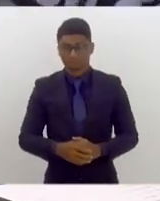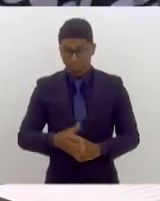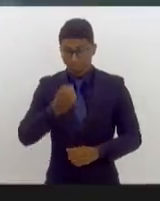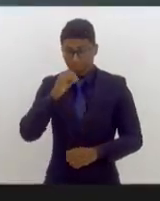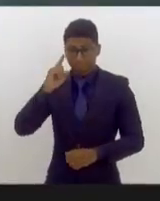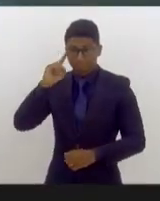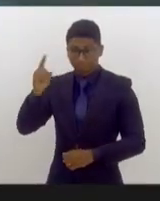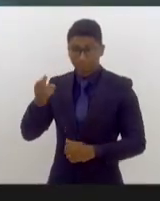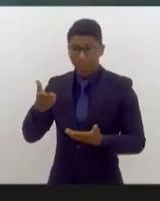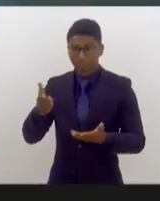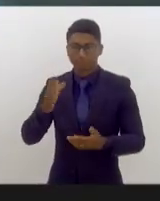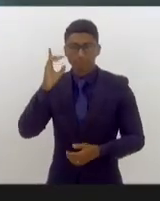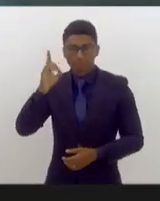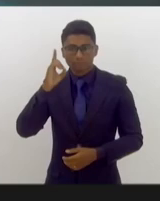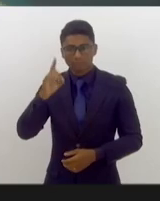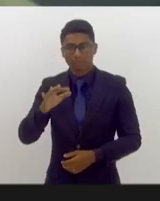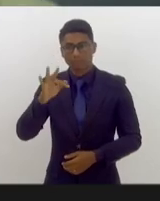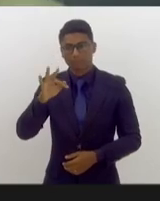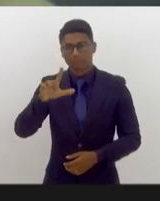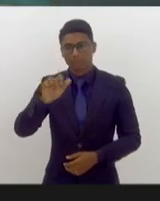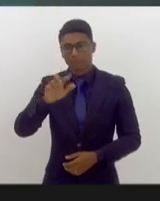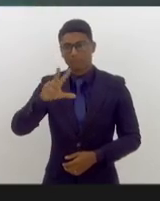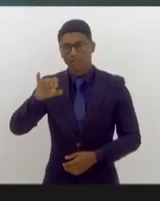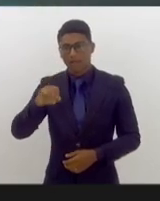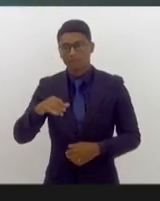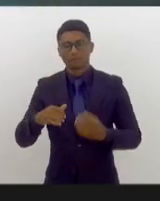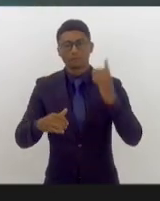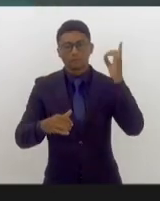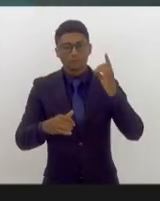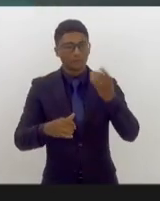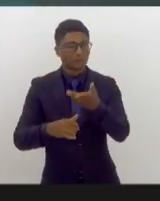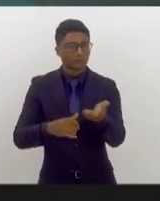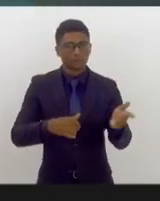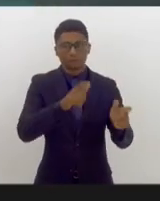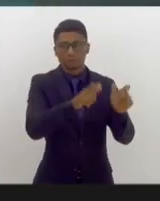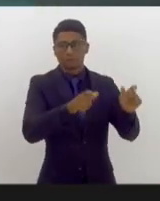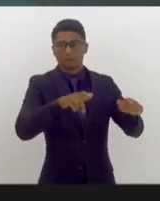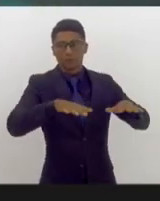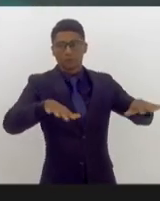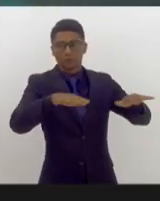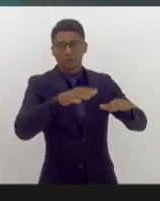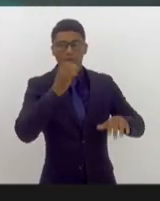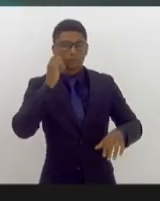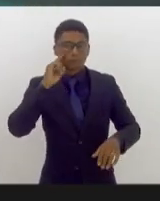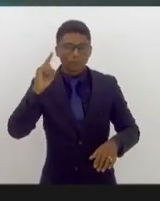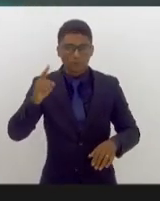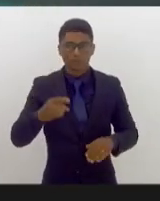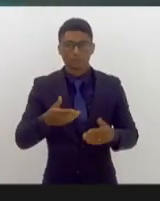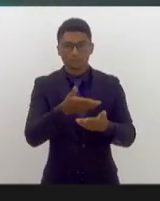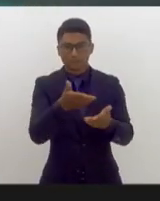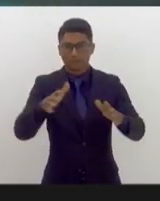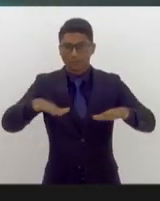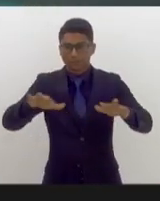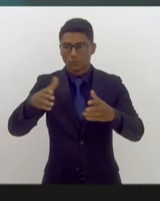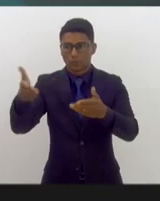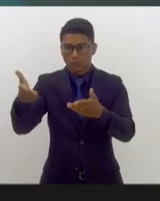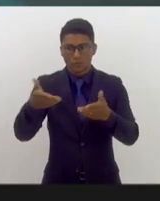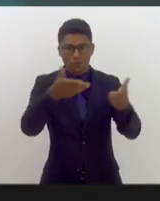Bom dia, deputado Flávio, demais deputados, deputada, demais convidados, tanto de